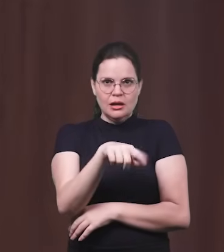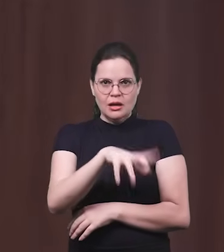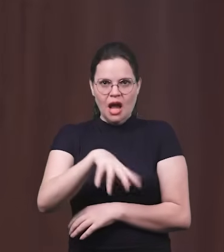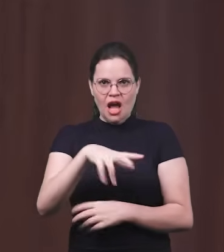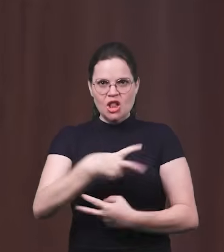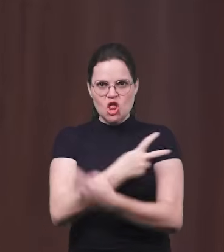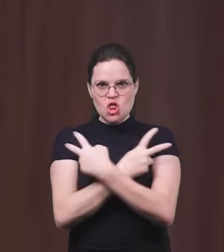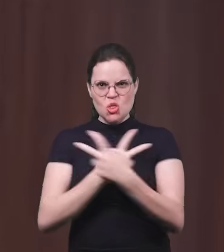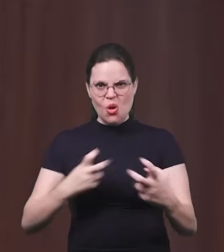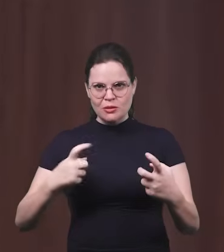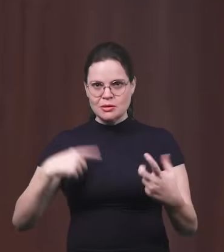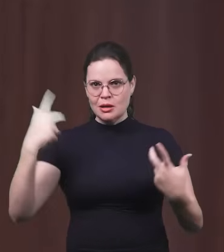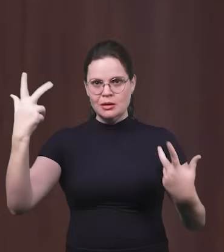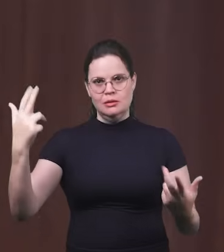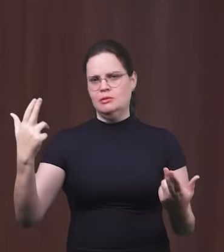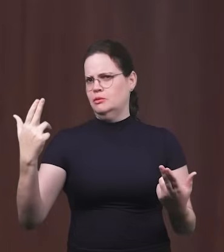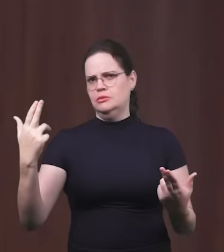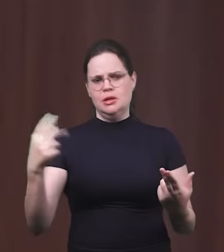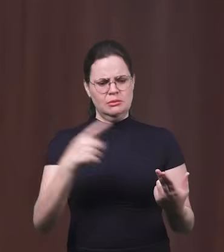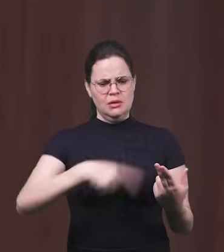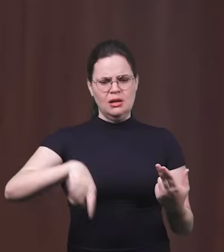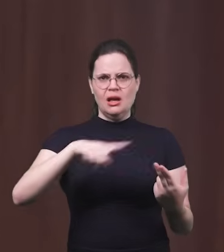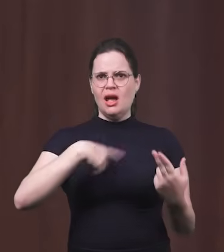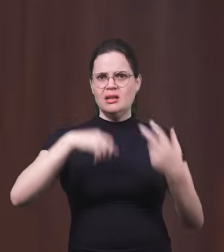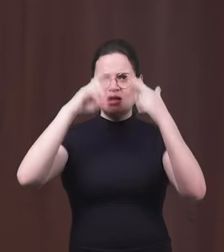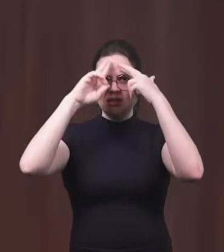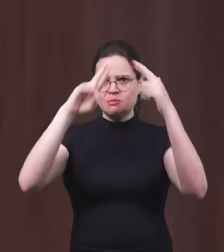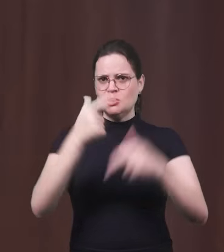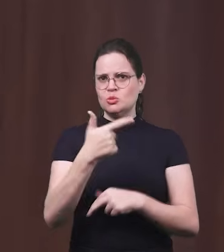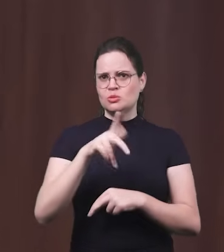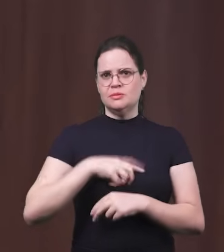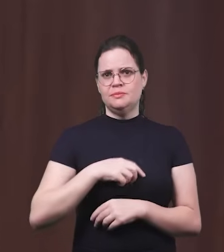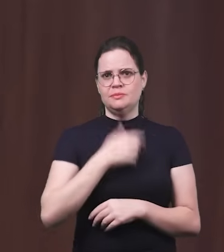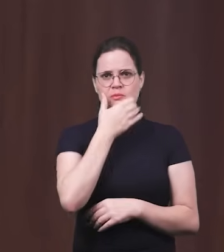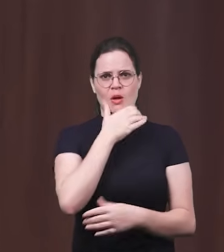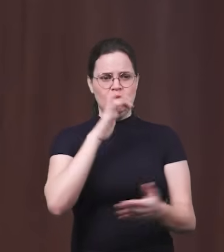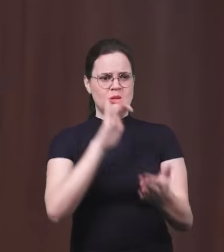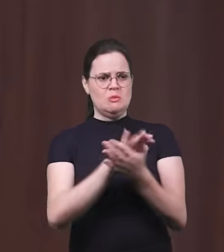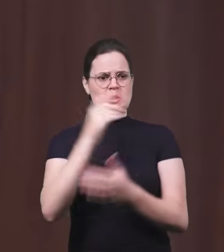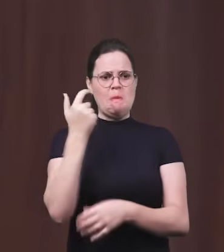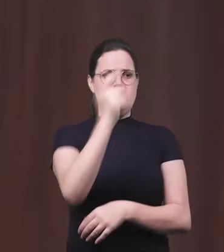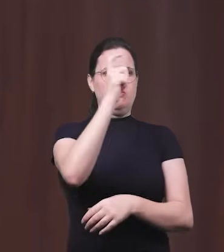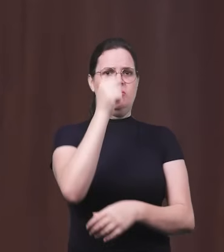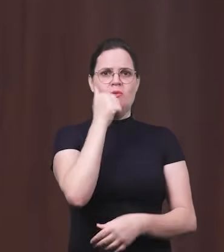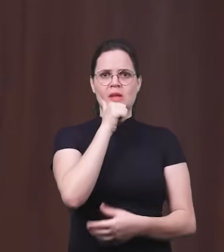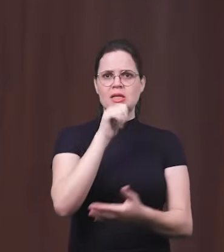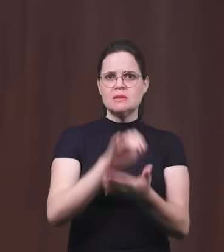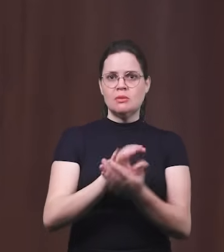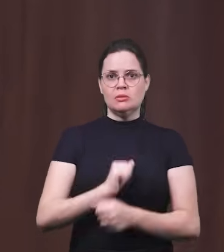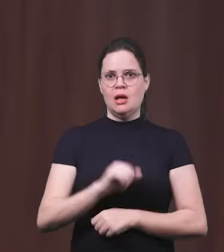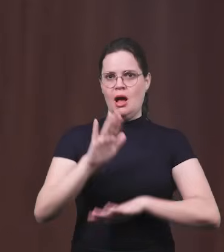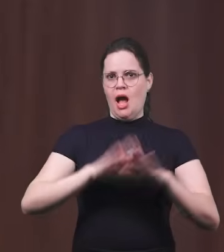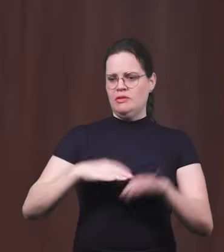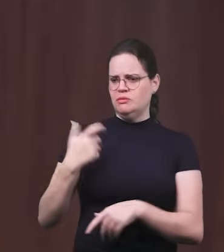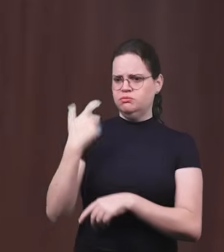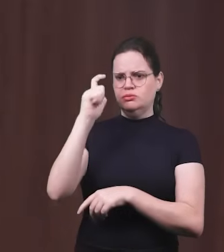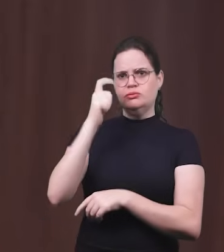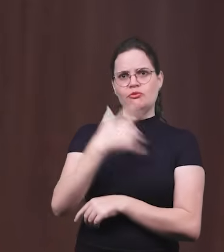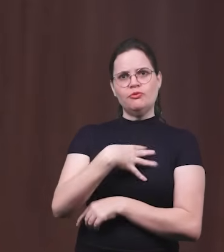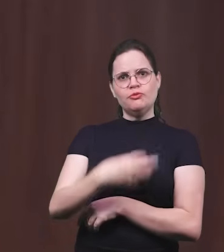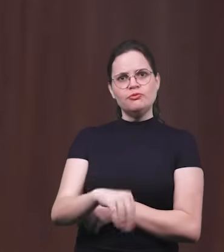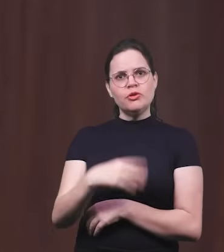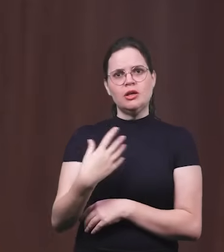As pessoas se desrespeitam muito. A forma com que o marido fala com a esposa na frente dos filhos é uma forma, às vezes,